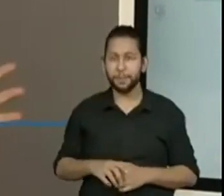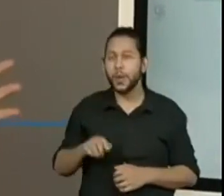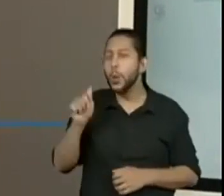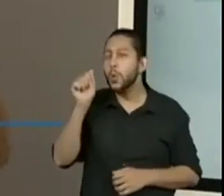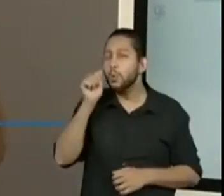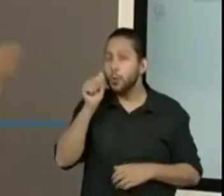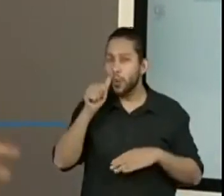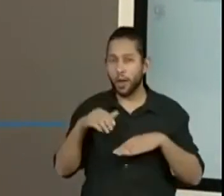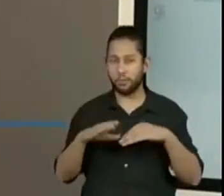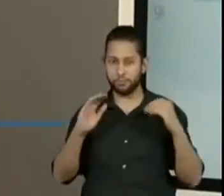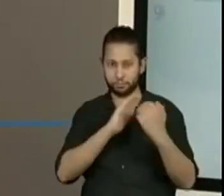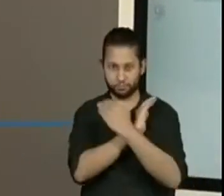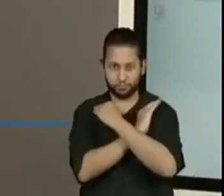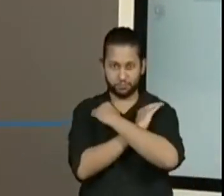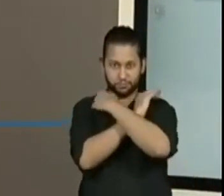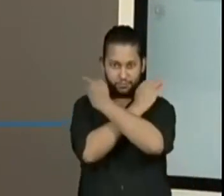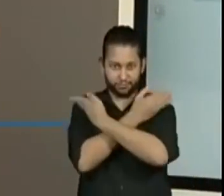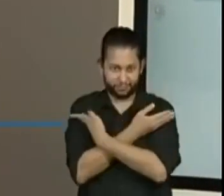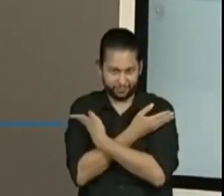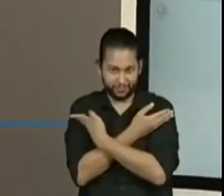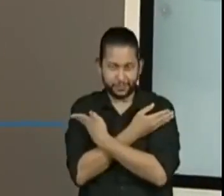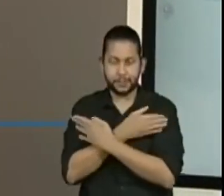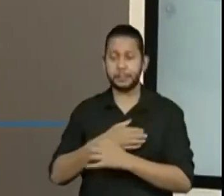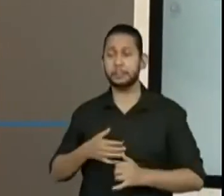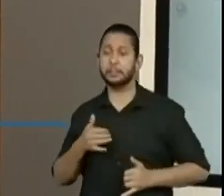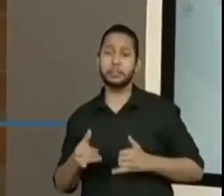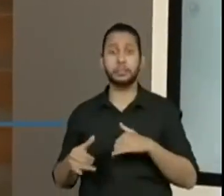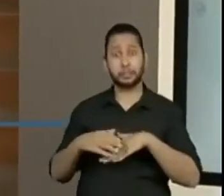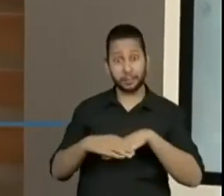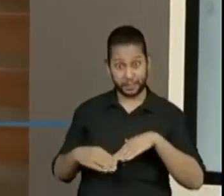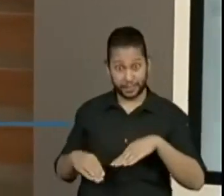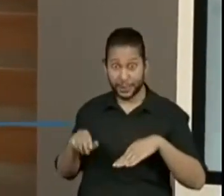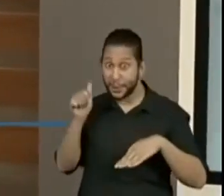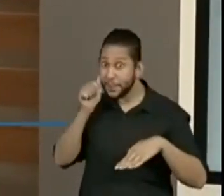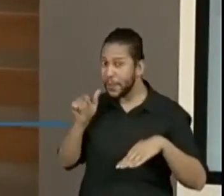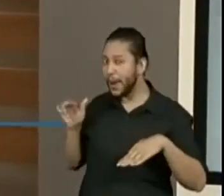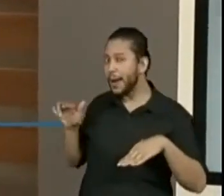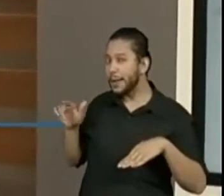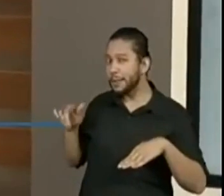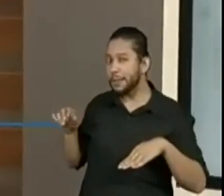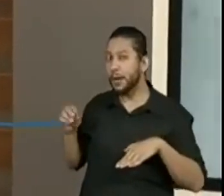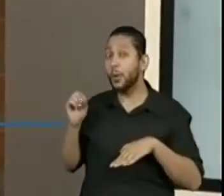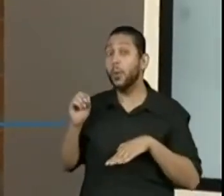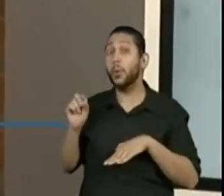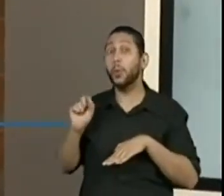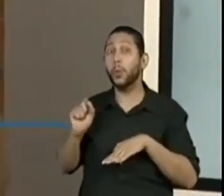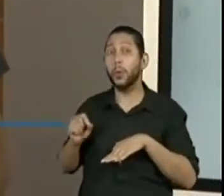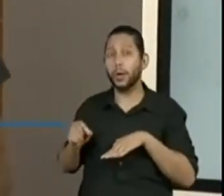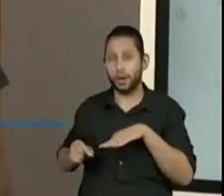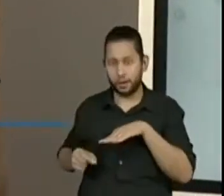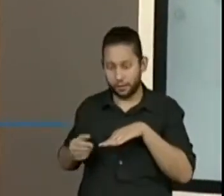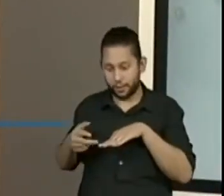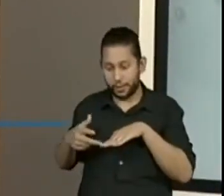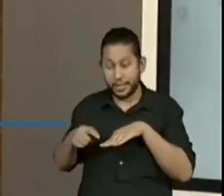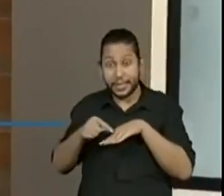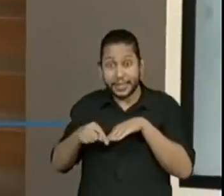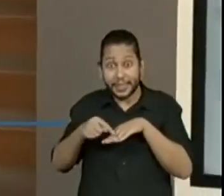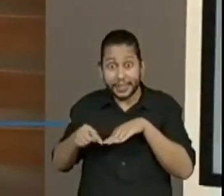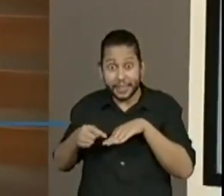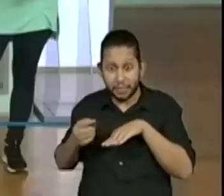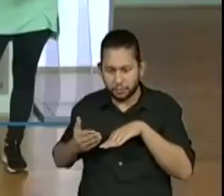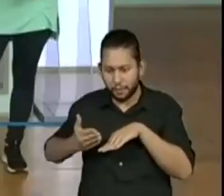tentando se passar por ela para servir o sapato, sabe o que ela faz? O quê? Corta um pedaço do